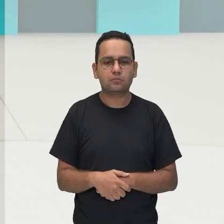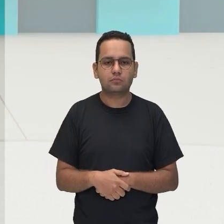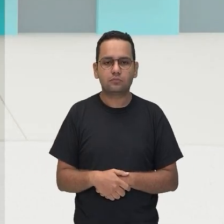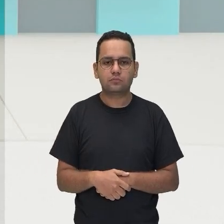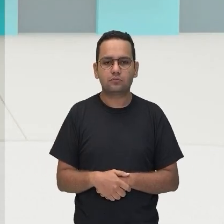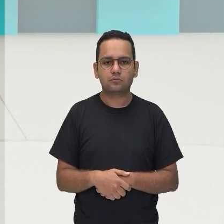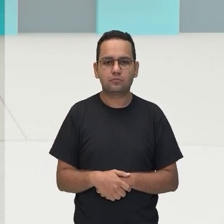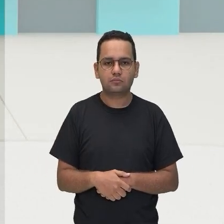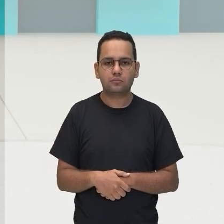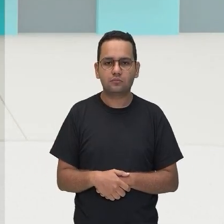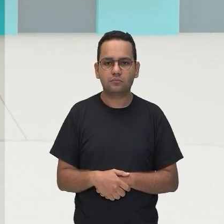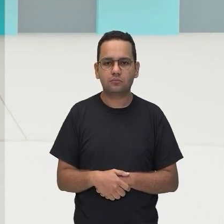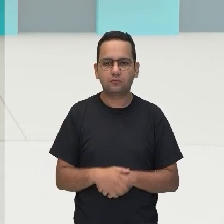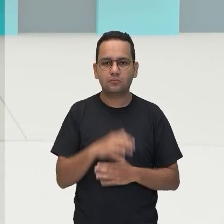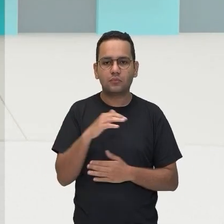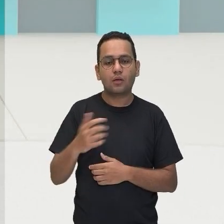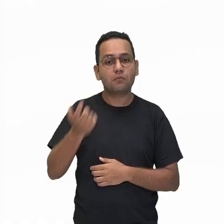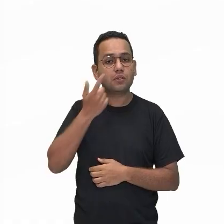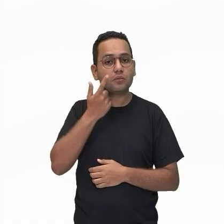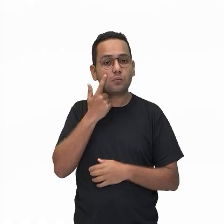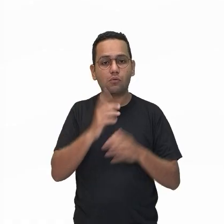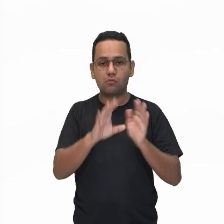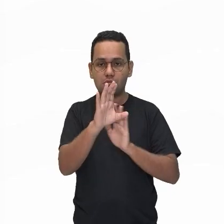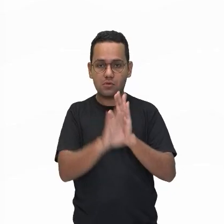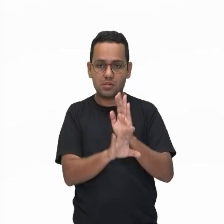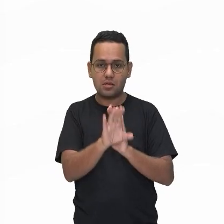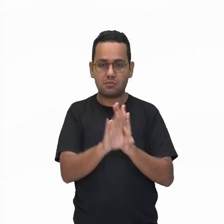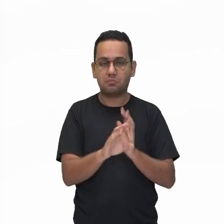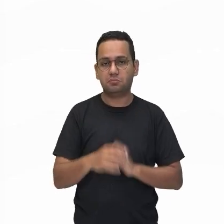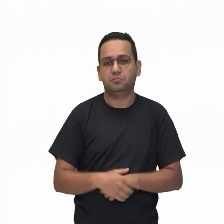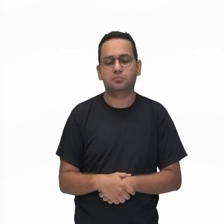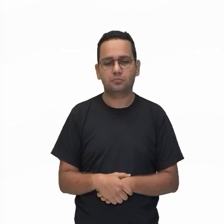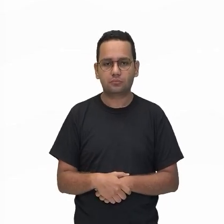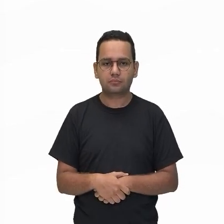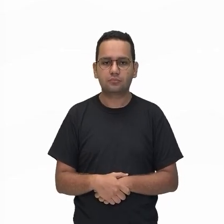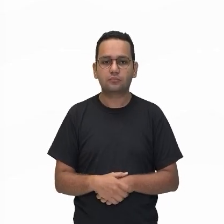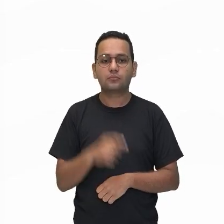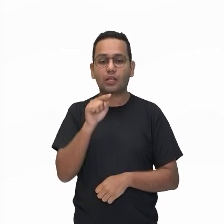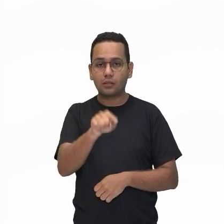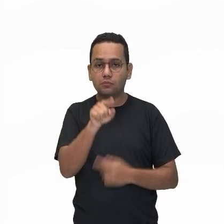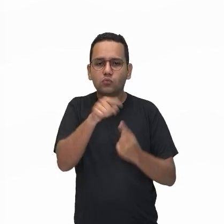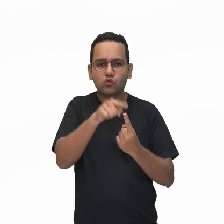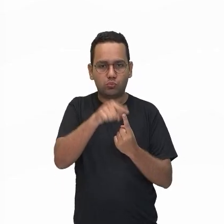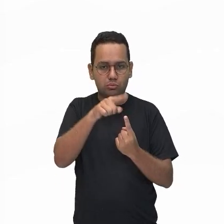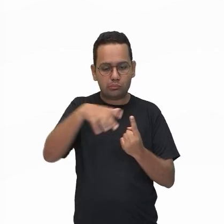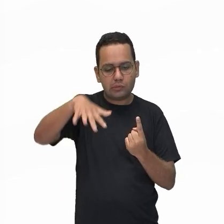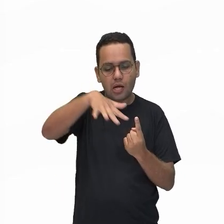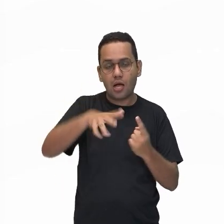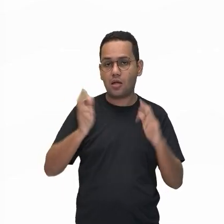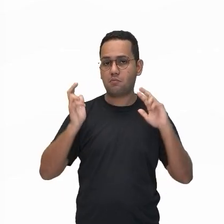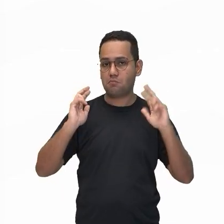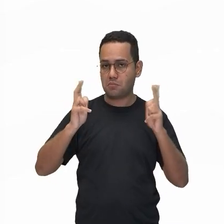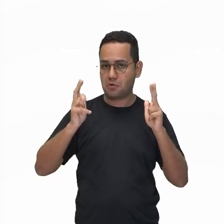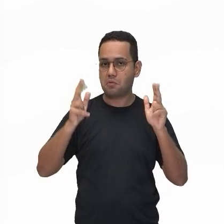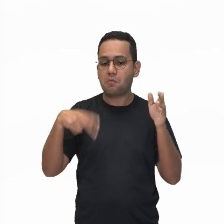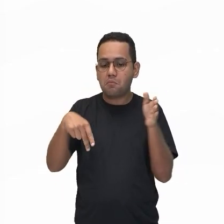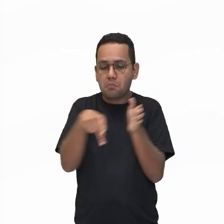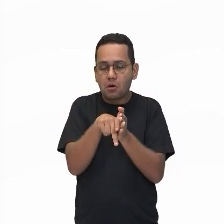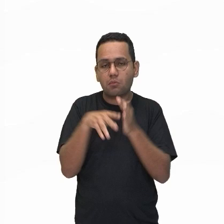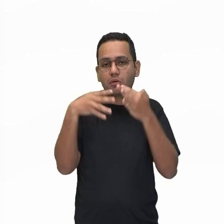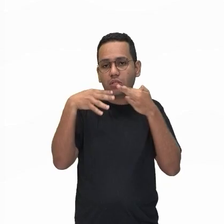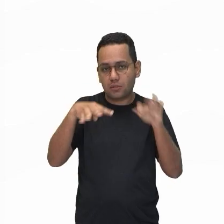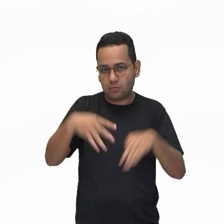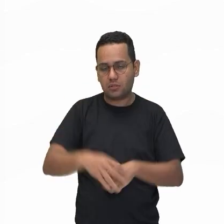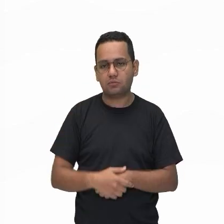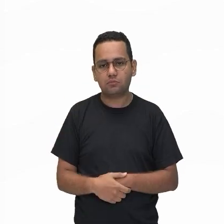a definição dessa primeira classificação. Vamos lá. Práticas corporais de aventura na natureza, né? Segundo a